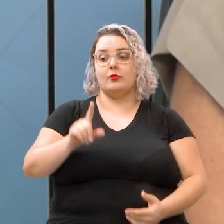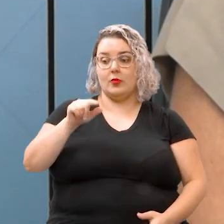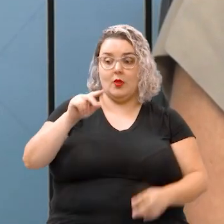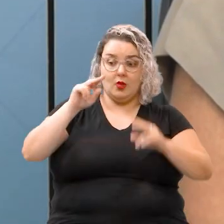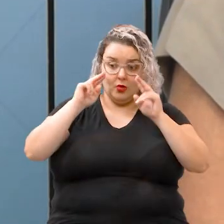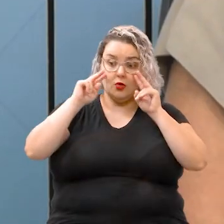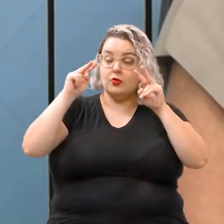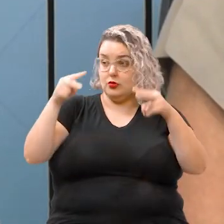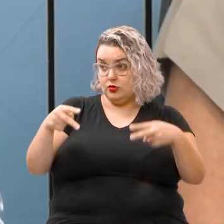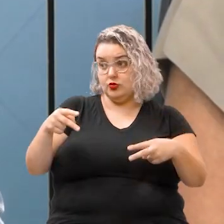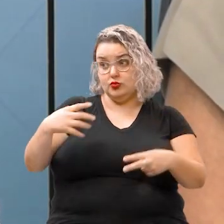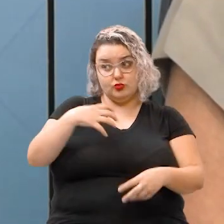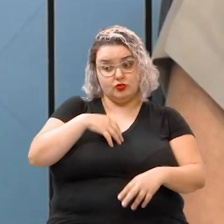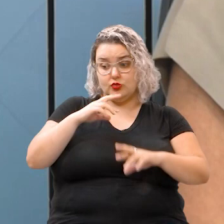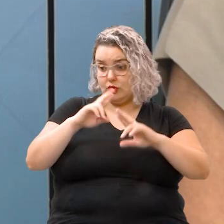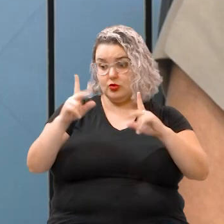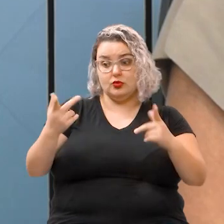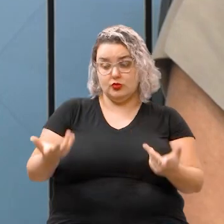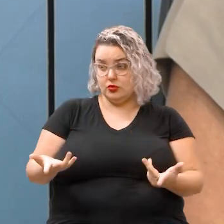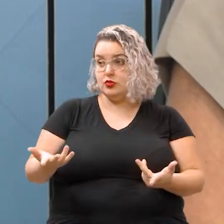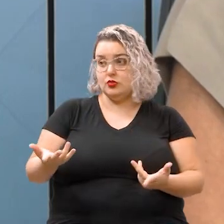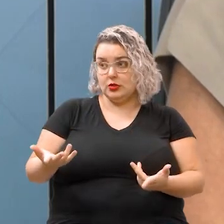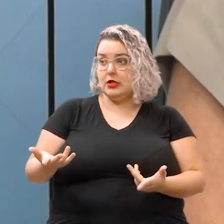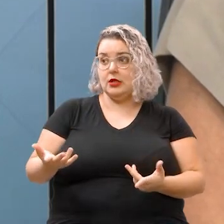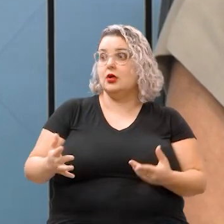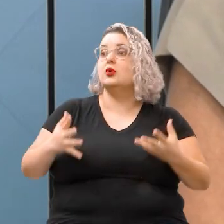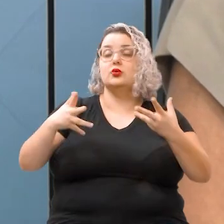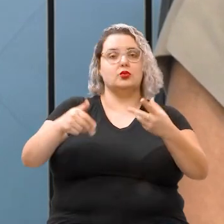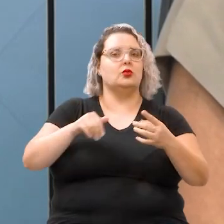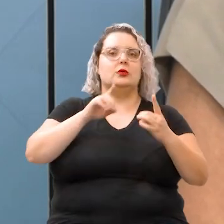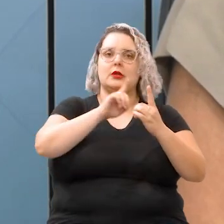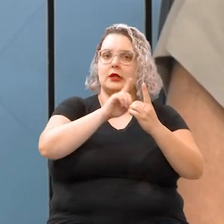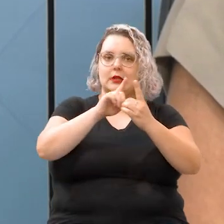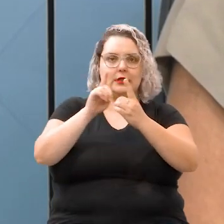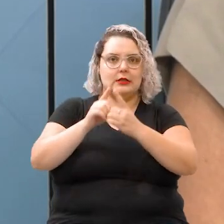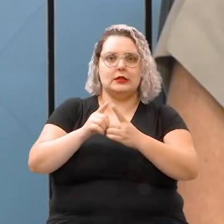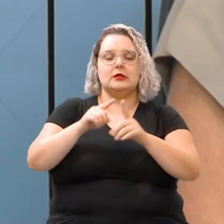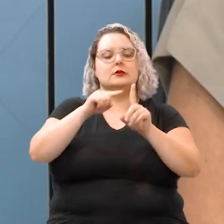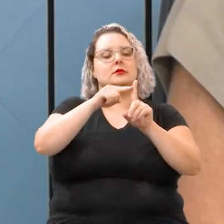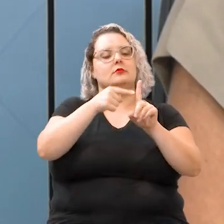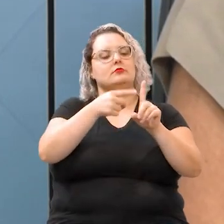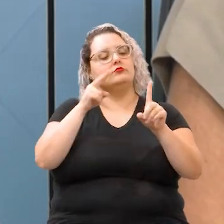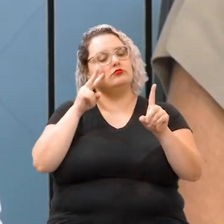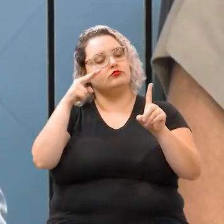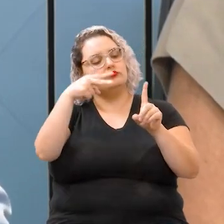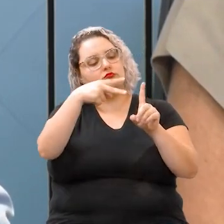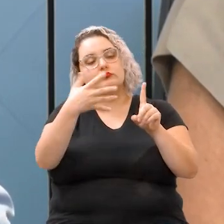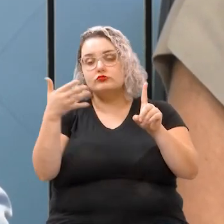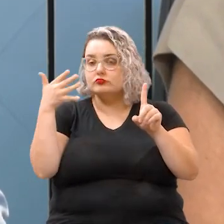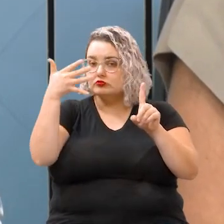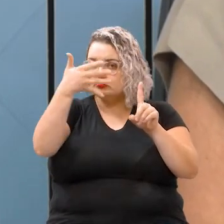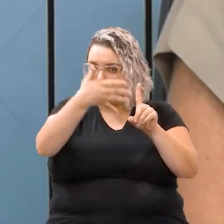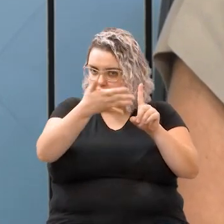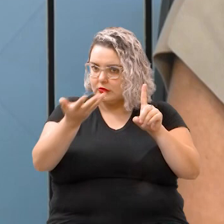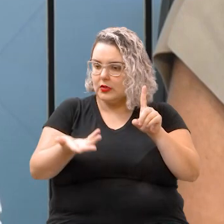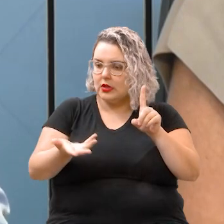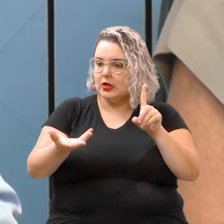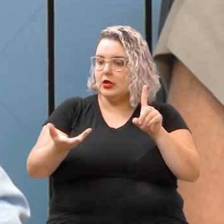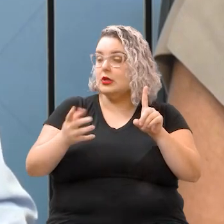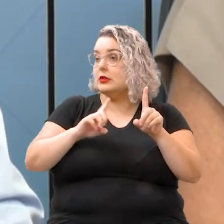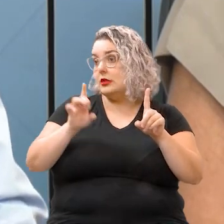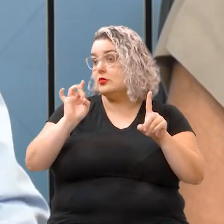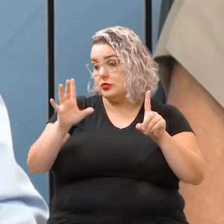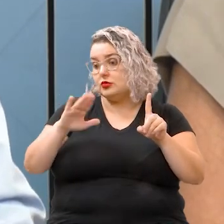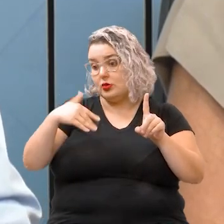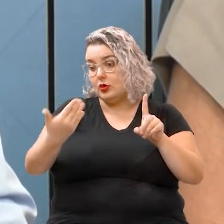olhada de forma diferente, né? Toda a atenção para ela, assim, não só, né,